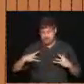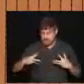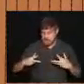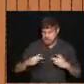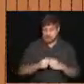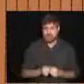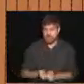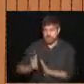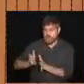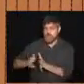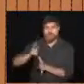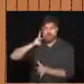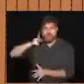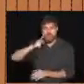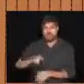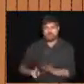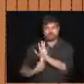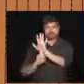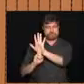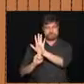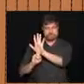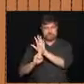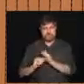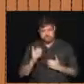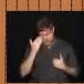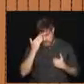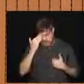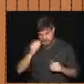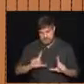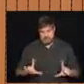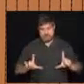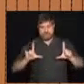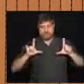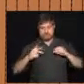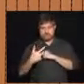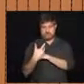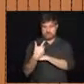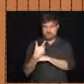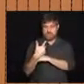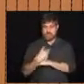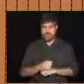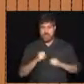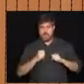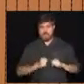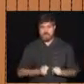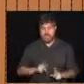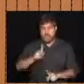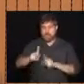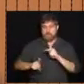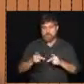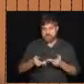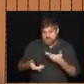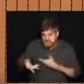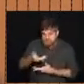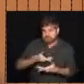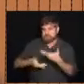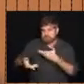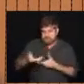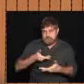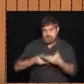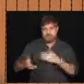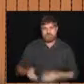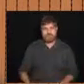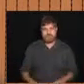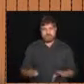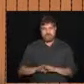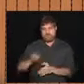todas as bancadas aqui representadas, agradecer aqui o espaço que nos foi aberto para poder conversar com a população de Campinas.